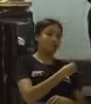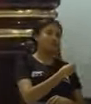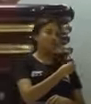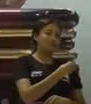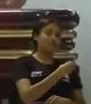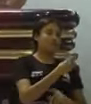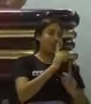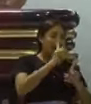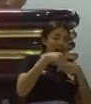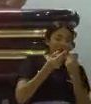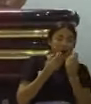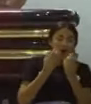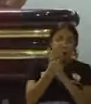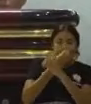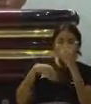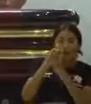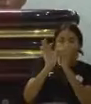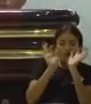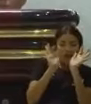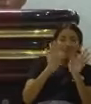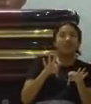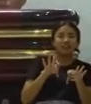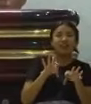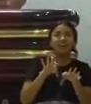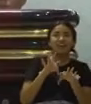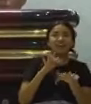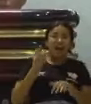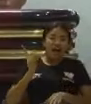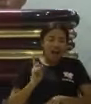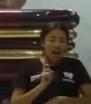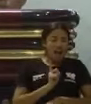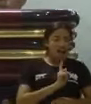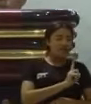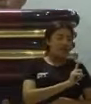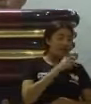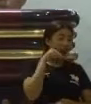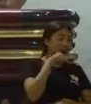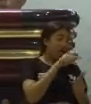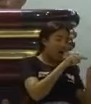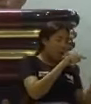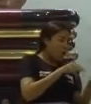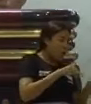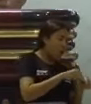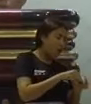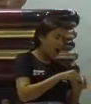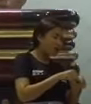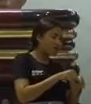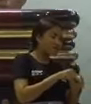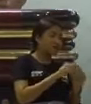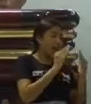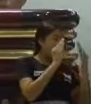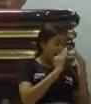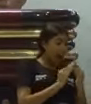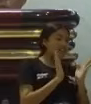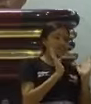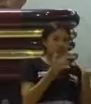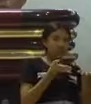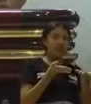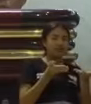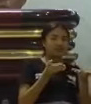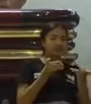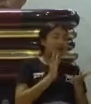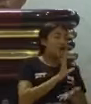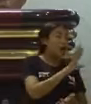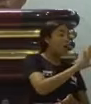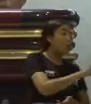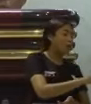culto de celebração e vou aí onde ele está, no quarto, dentro da nossa residência. Eu estendo a